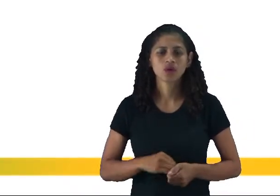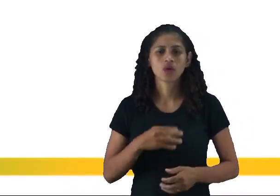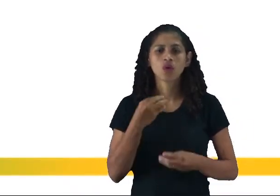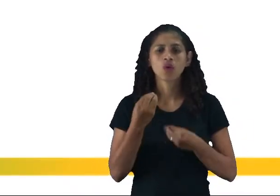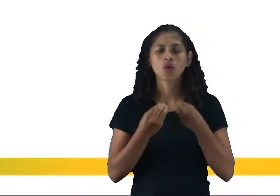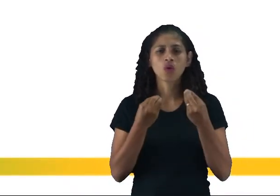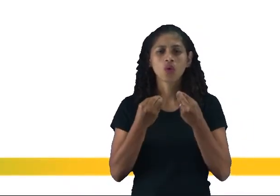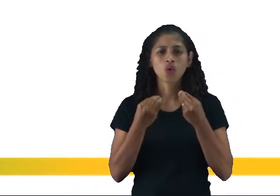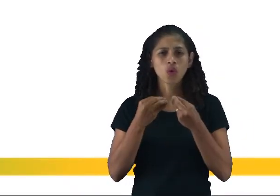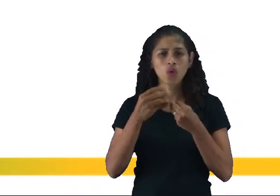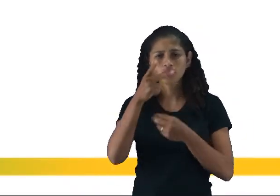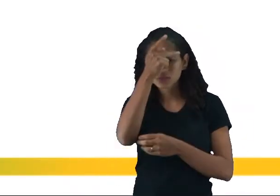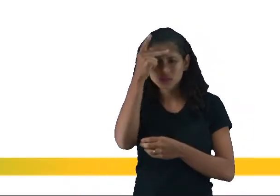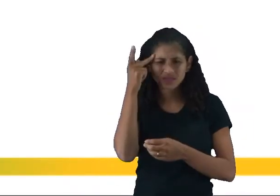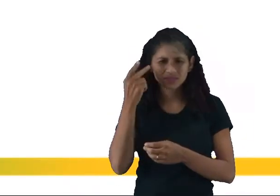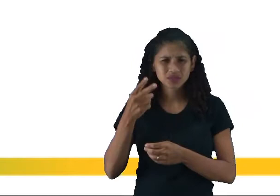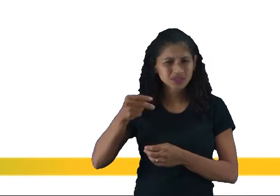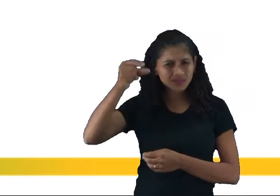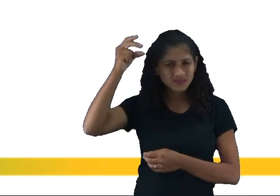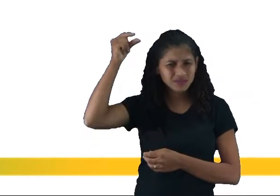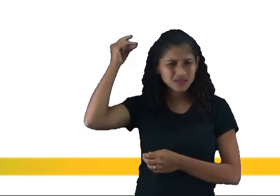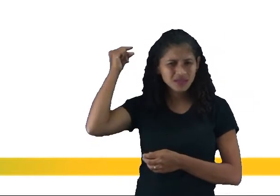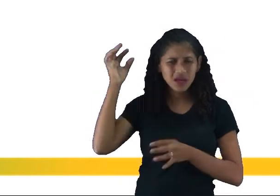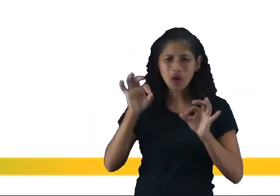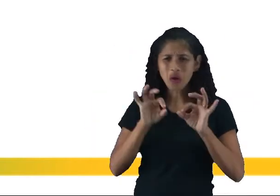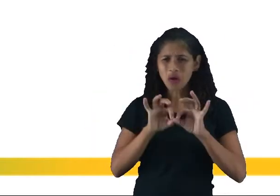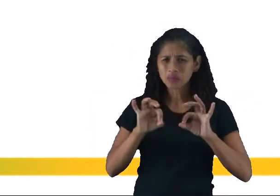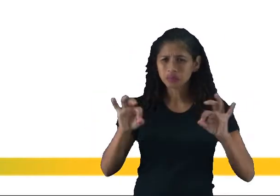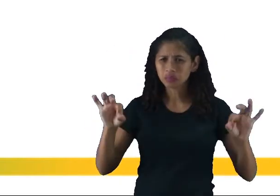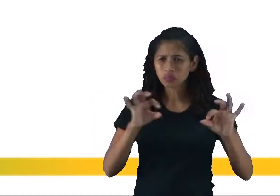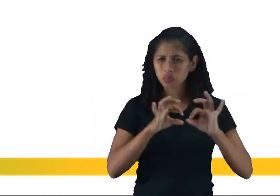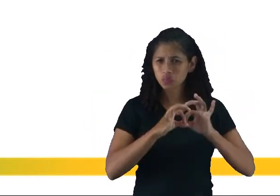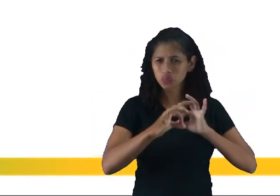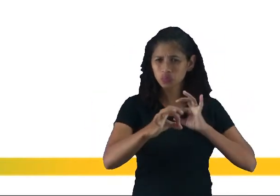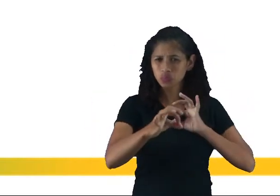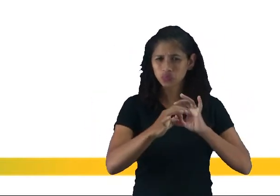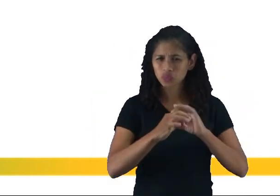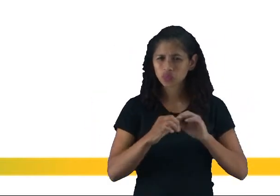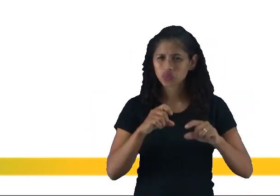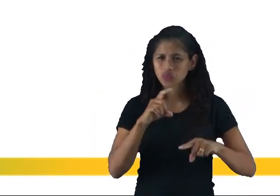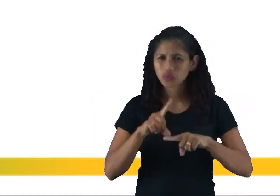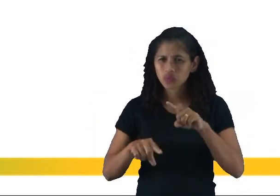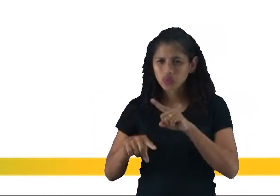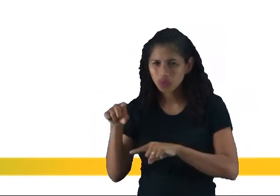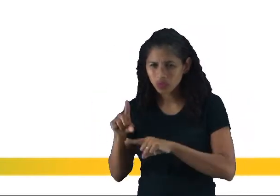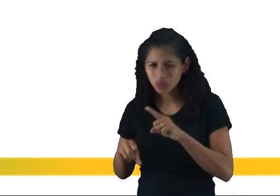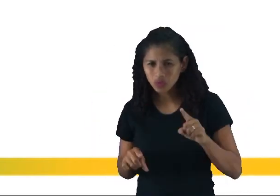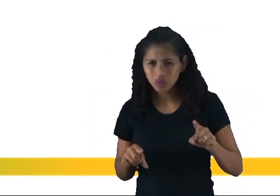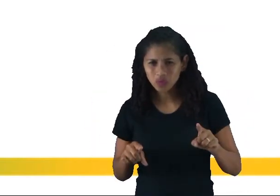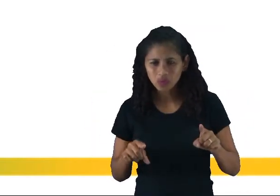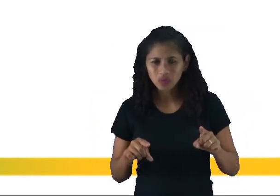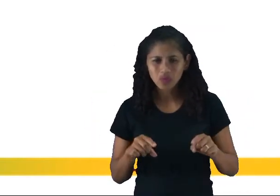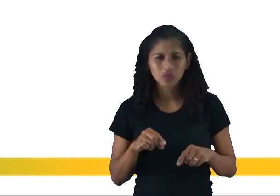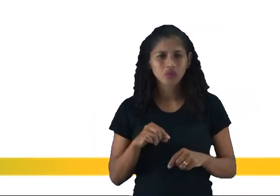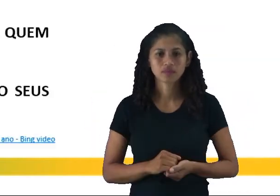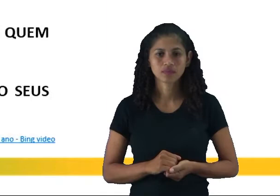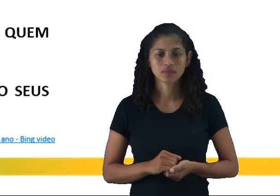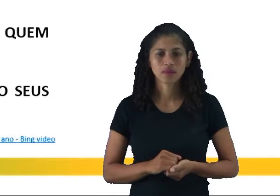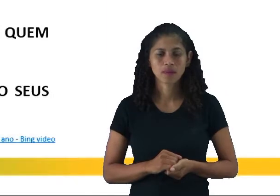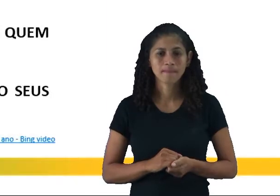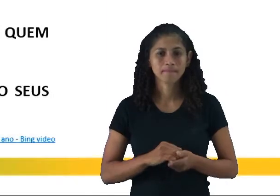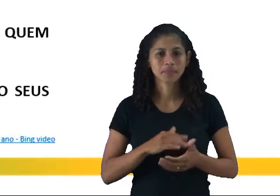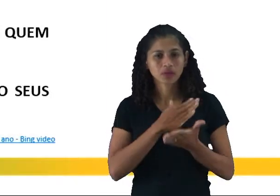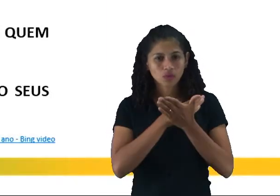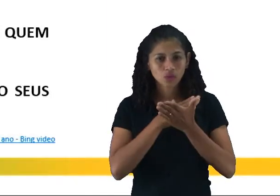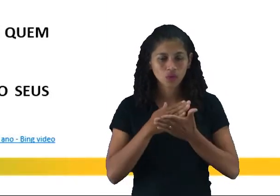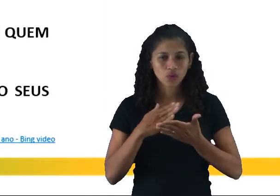Como os povos antigos mediam as coisas? Vocês já se perguntaram sobre isso? Olha só, para